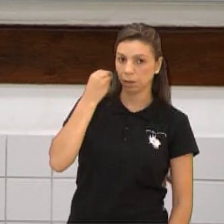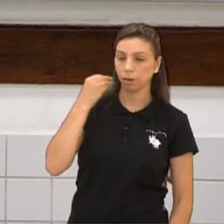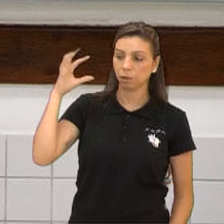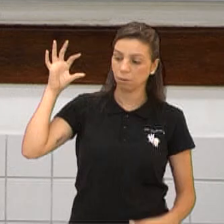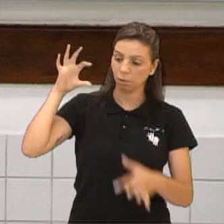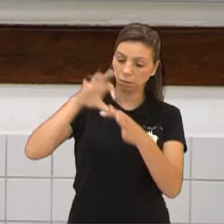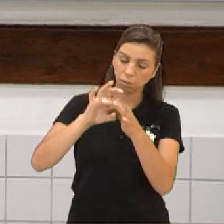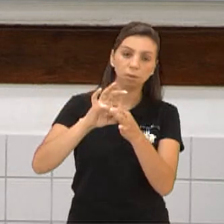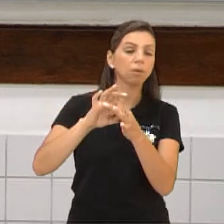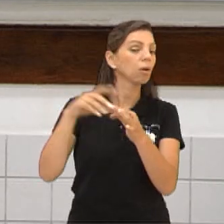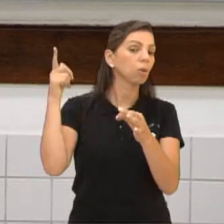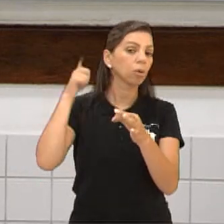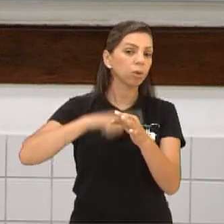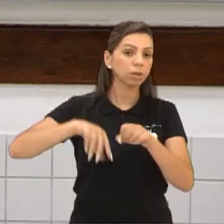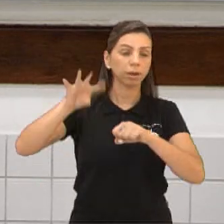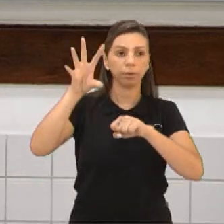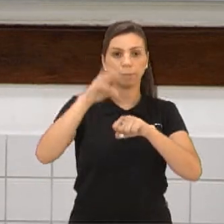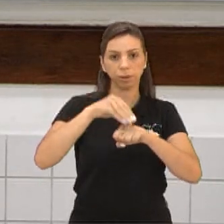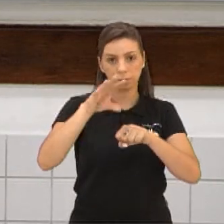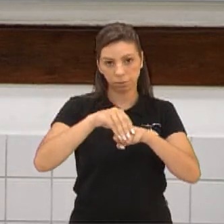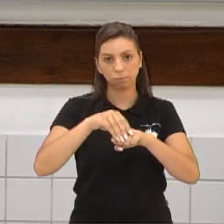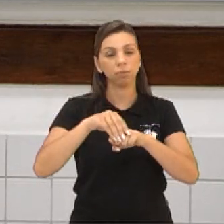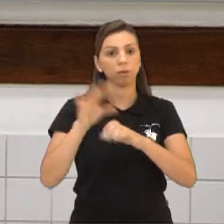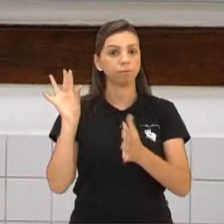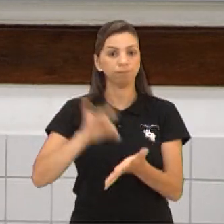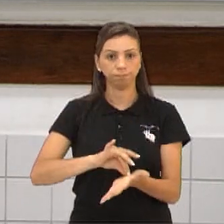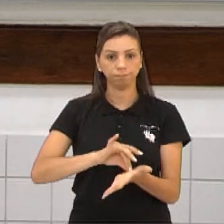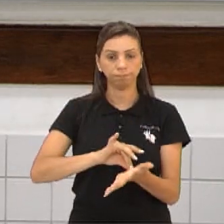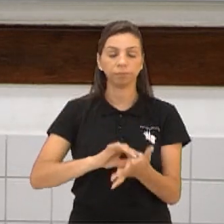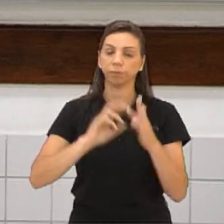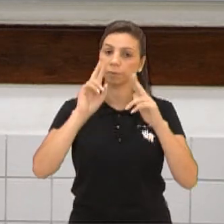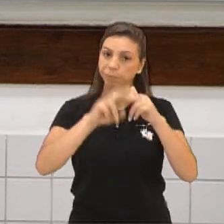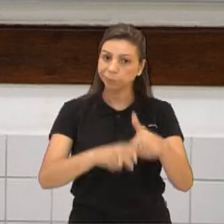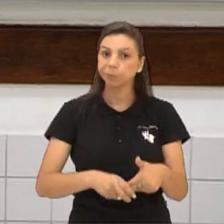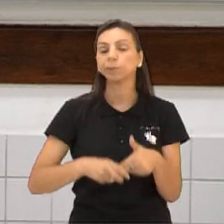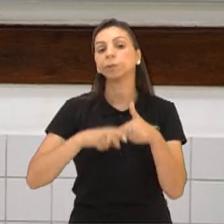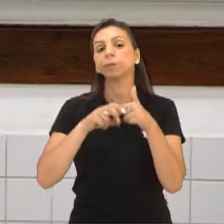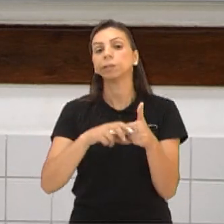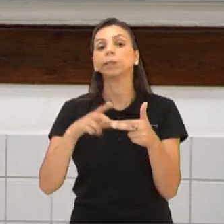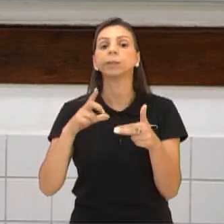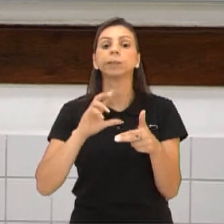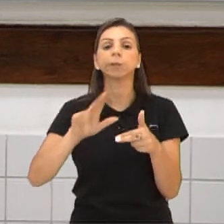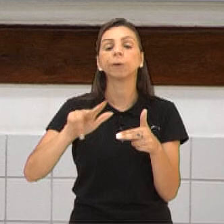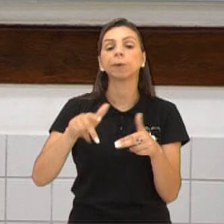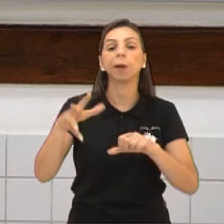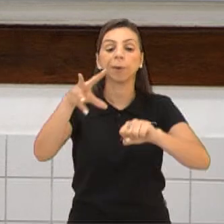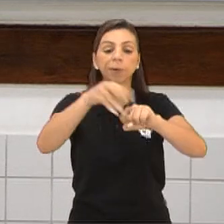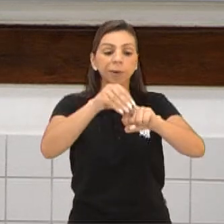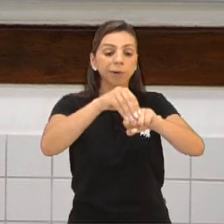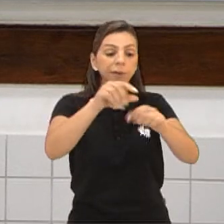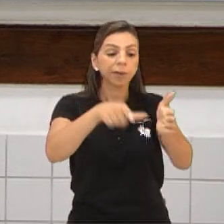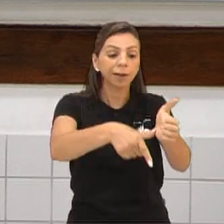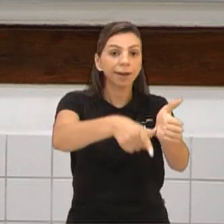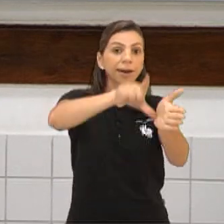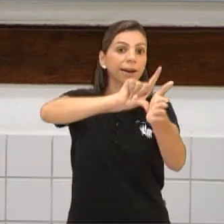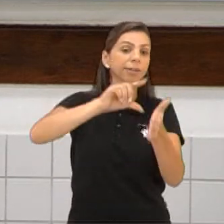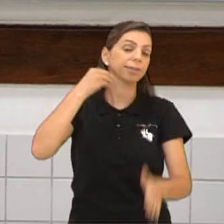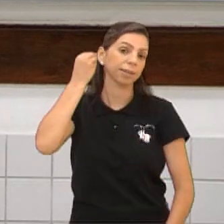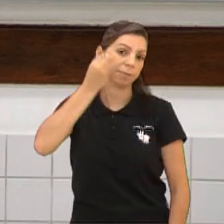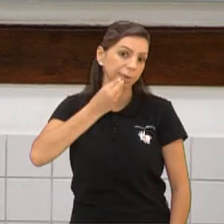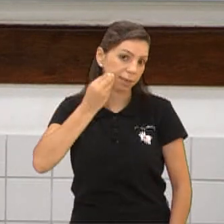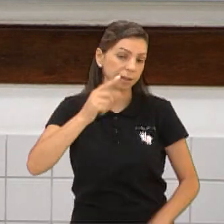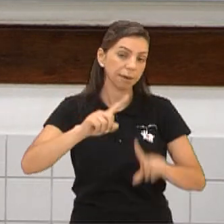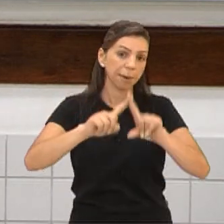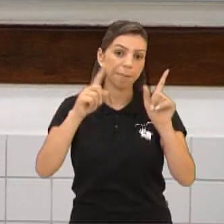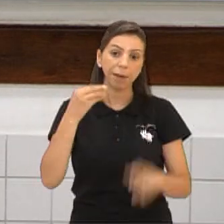juntas conseguem o conhecimento. Então, por isso que não temos nada de conhecimento anterior à experiência, mas a